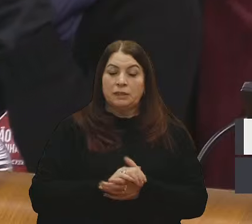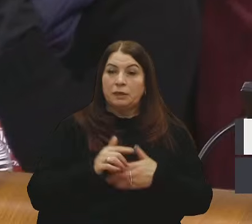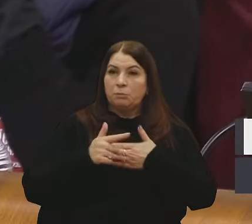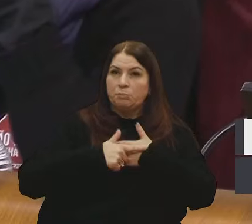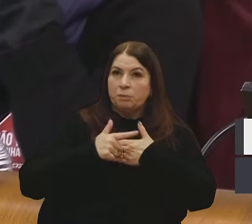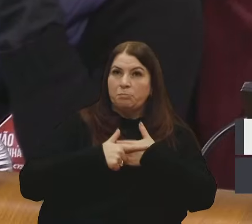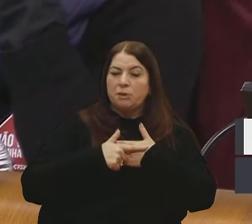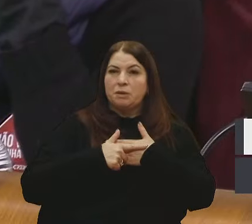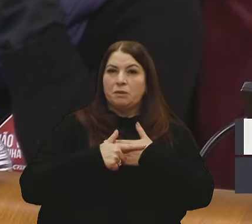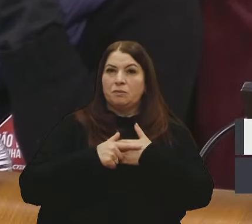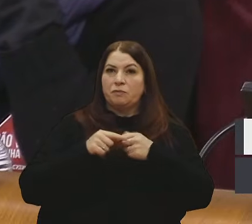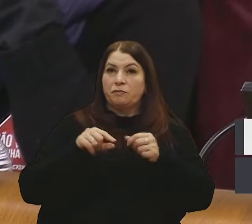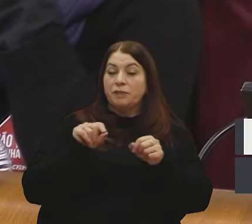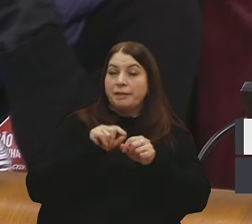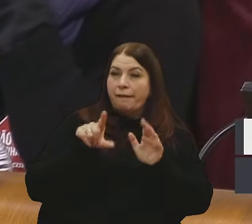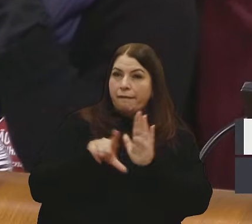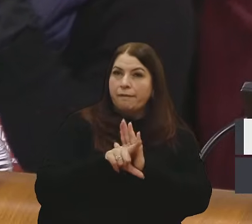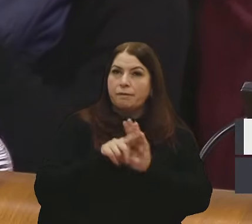legislar, fiscalizar